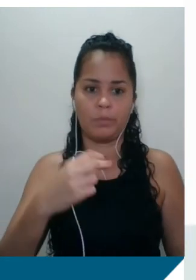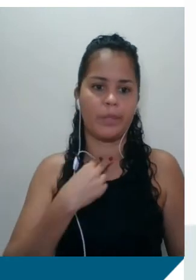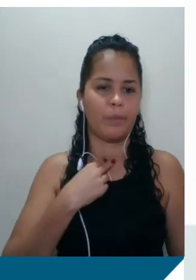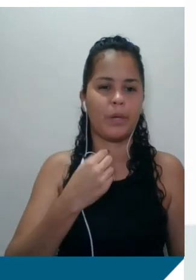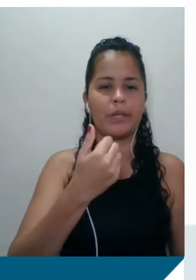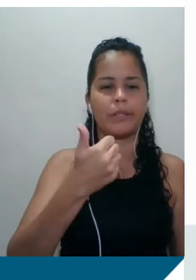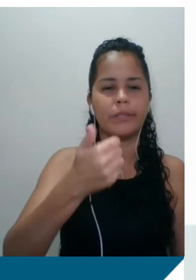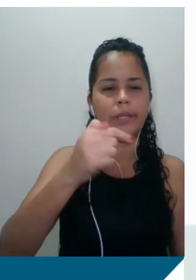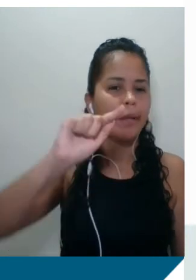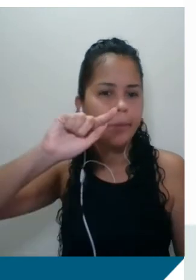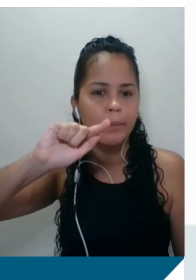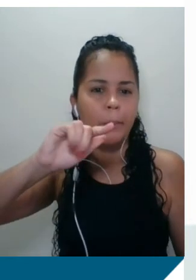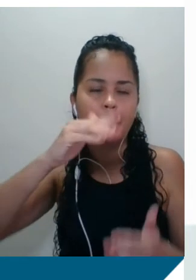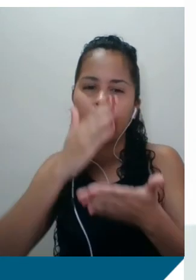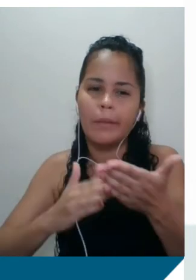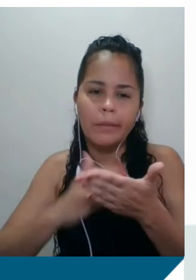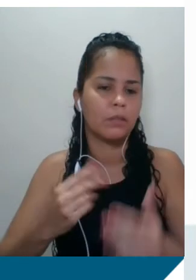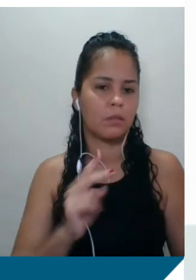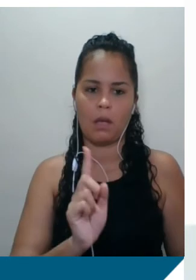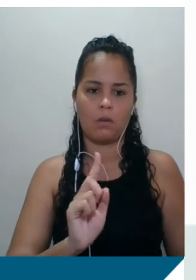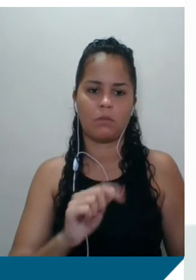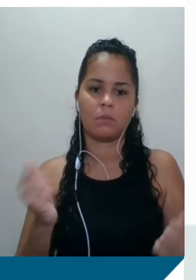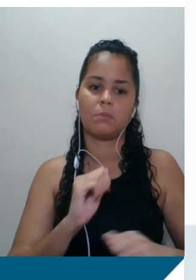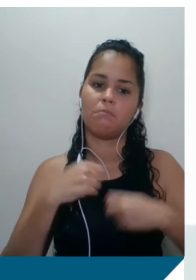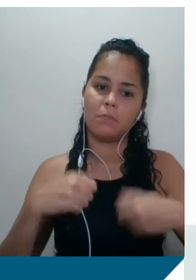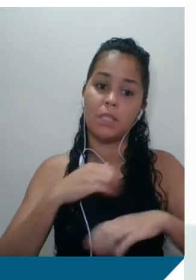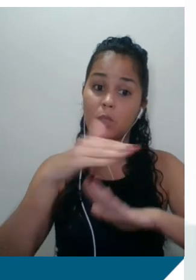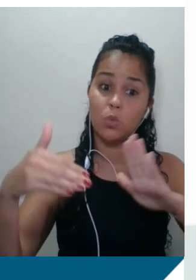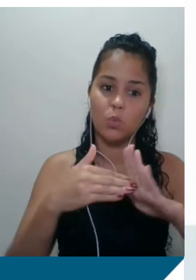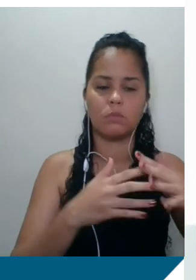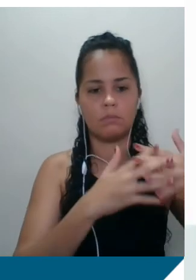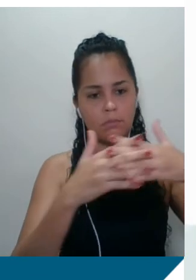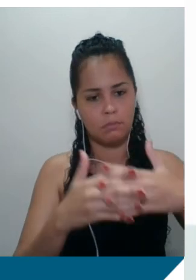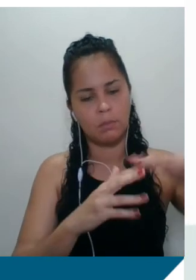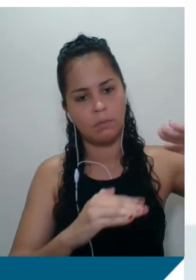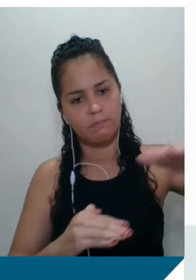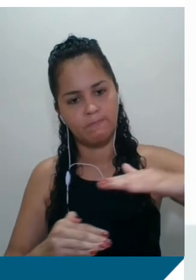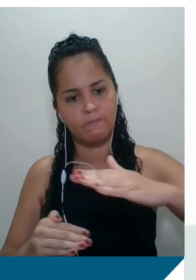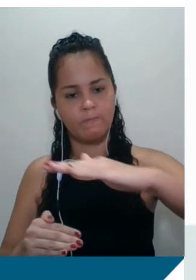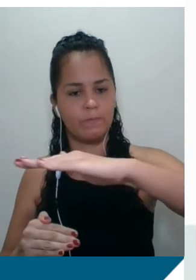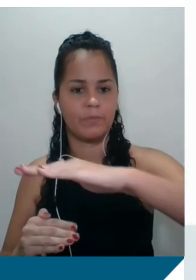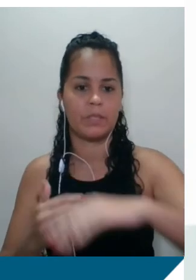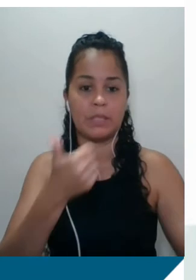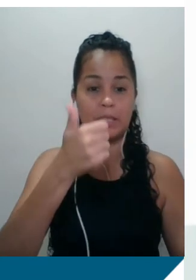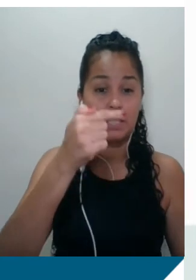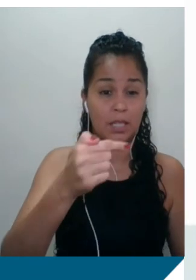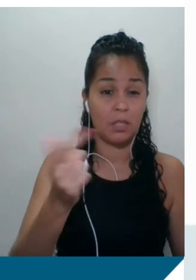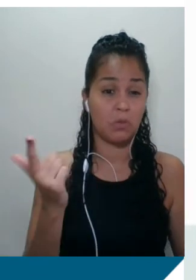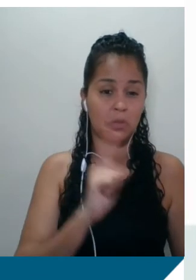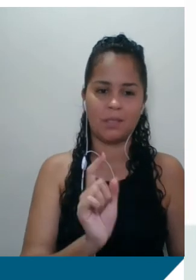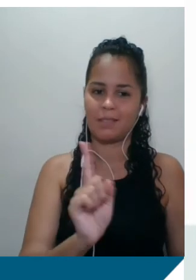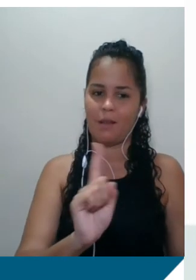eu não poderia ter 17 viagens e um pouquinho. 17 viagens e meia. Eu preciso de viagens completas que meu caminhão